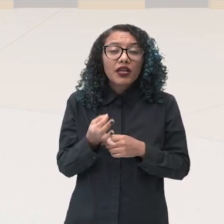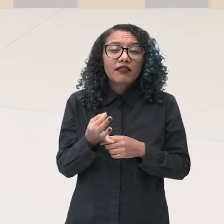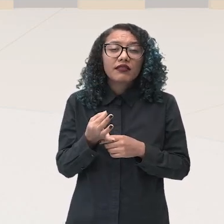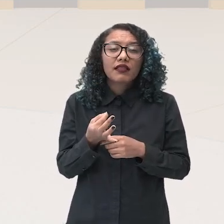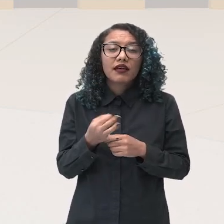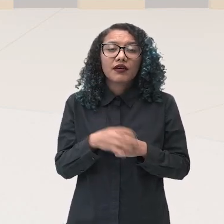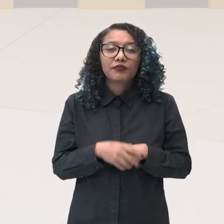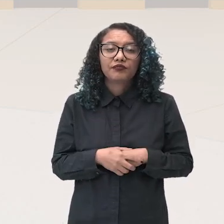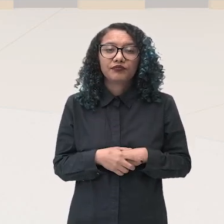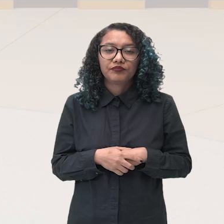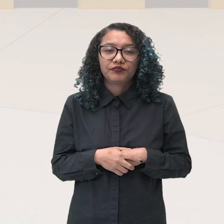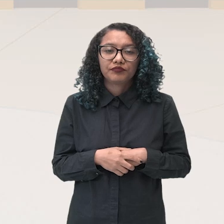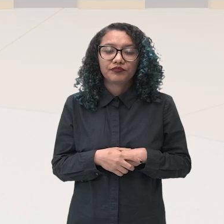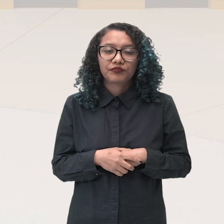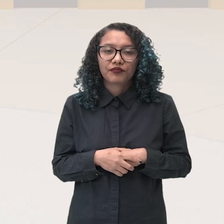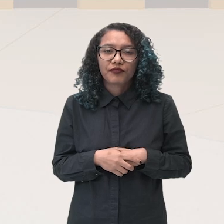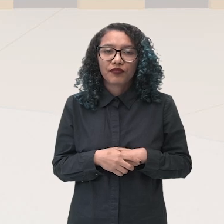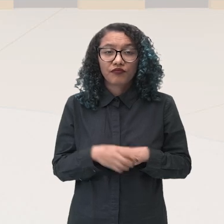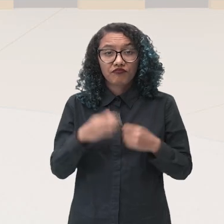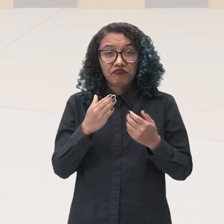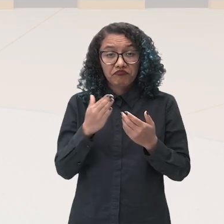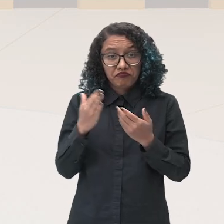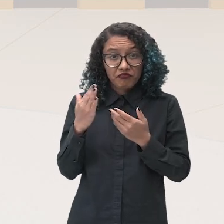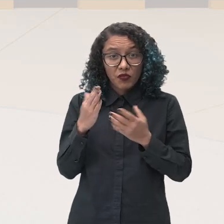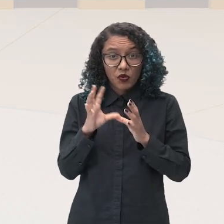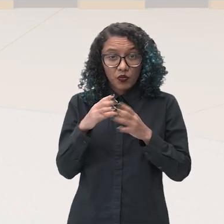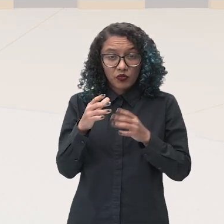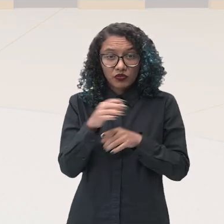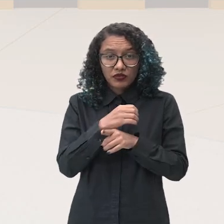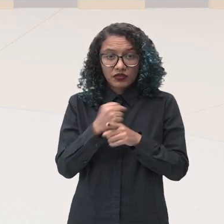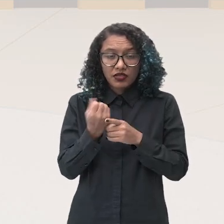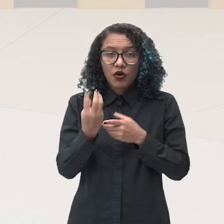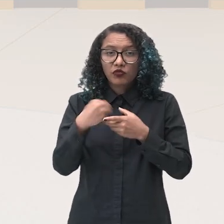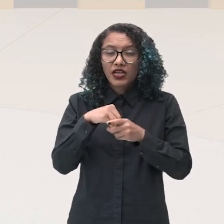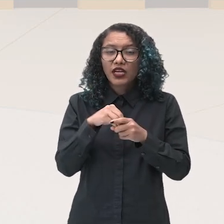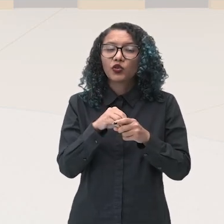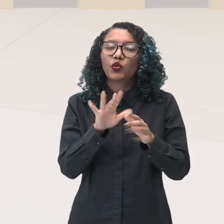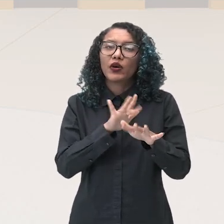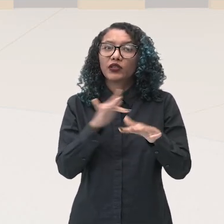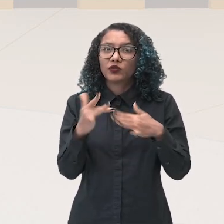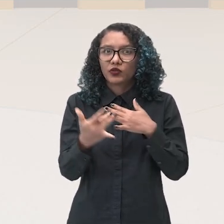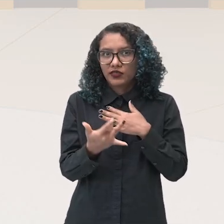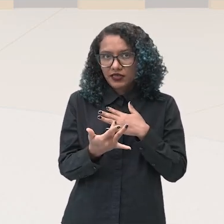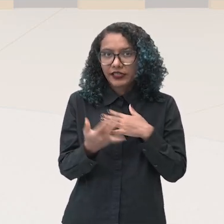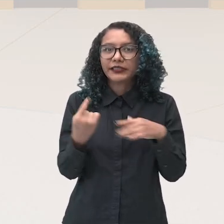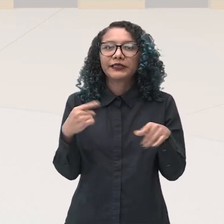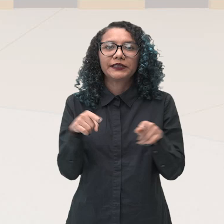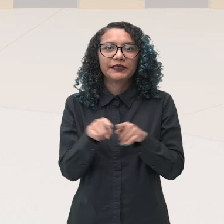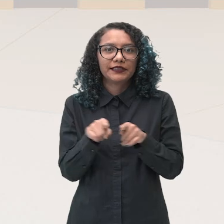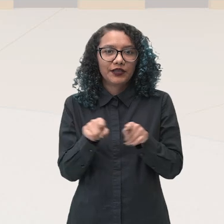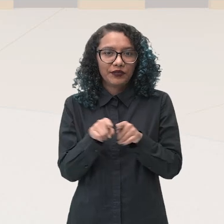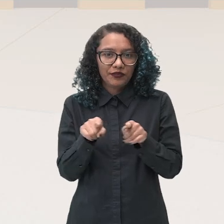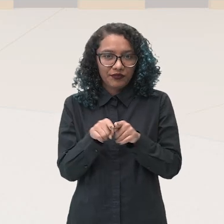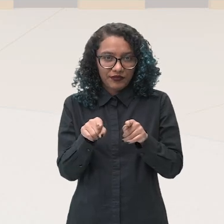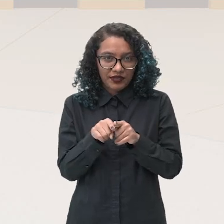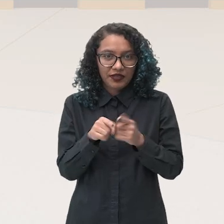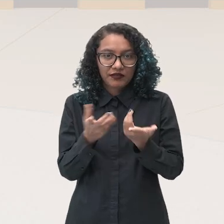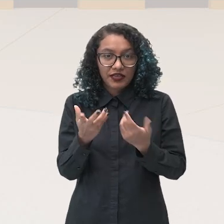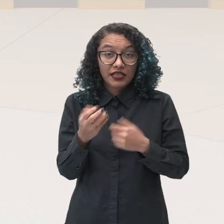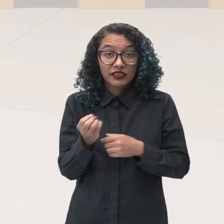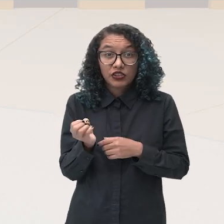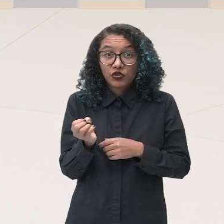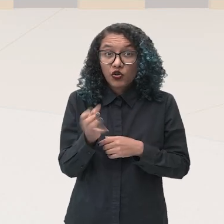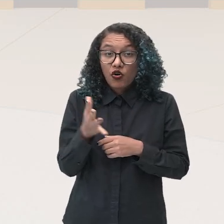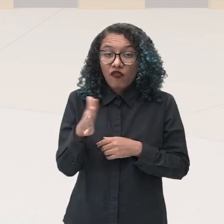movimentos sociais num contexto que a gente tem de rede social, onde a gente tem esses espaços, esses novos espaços